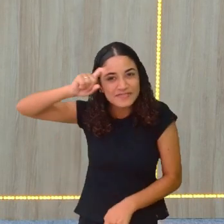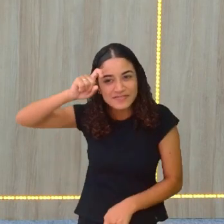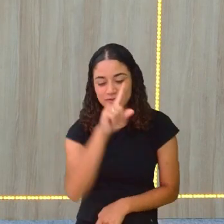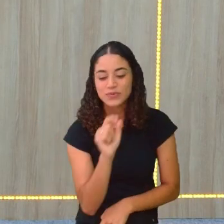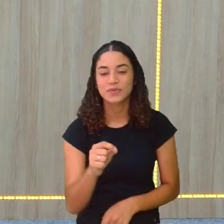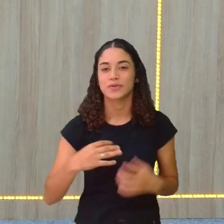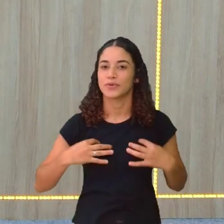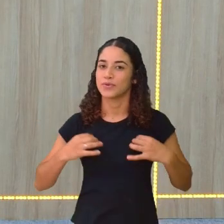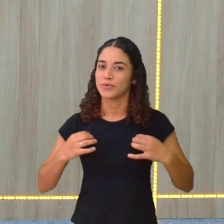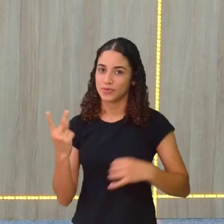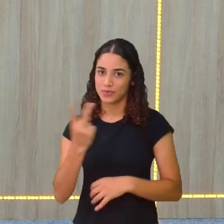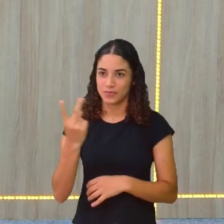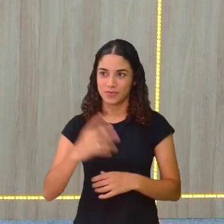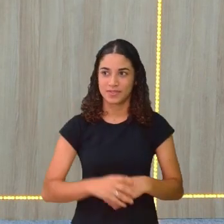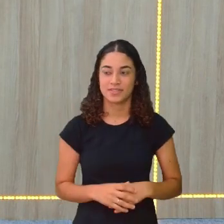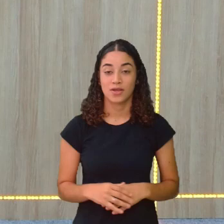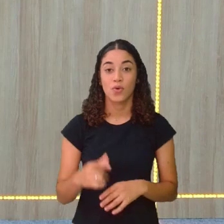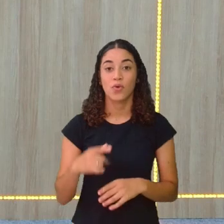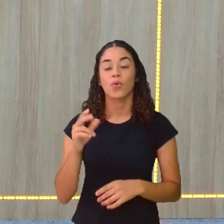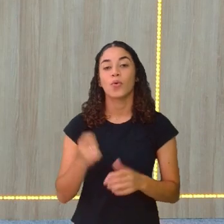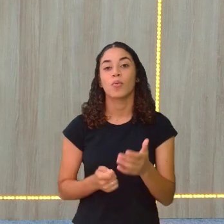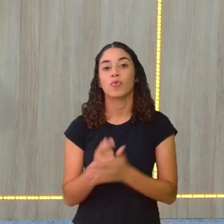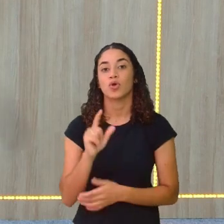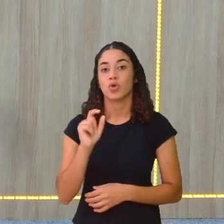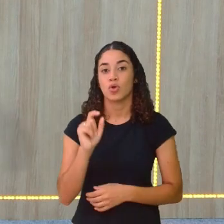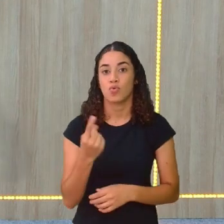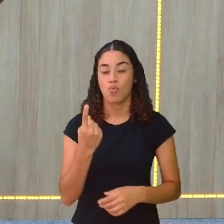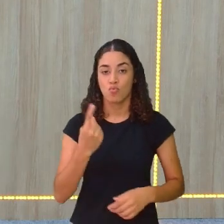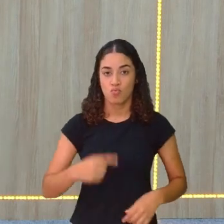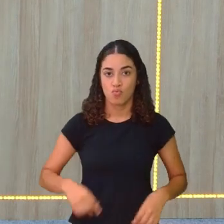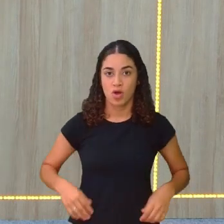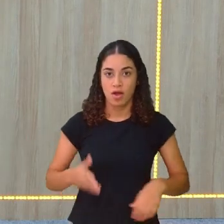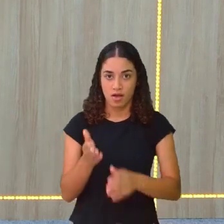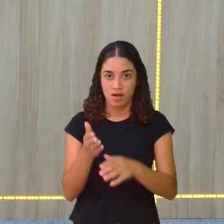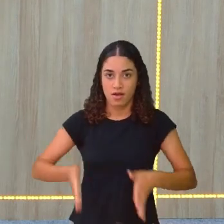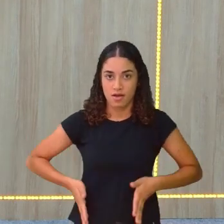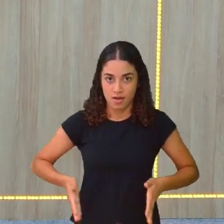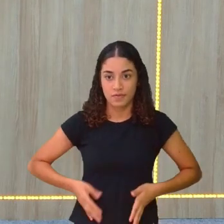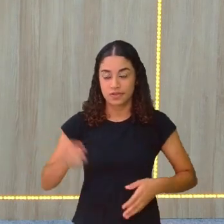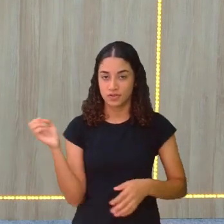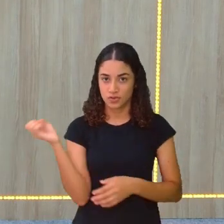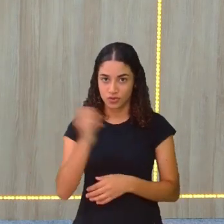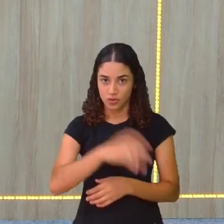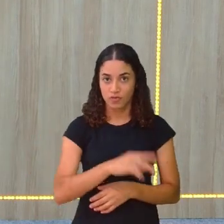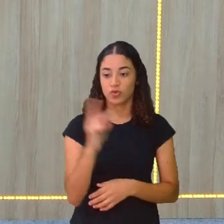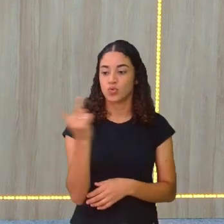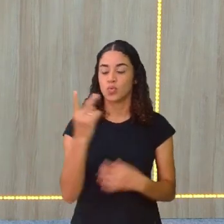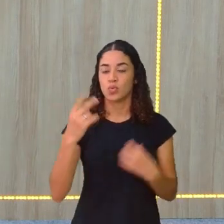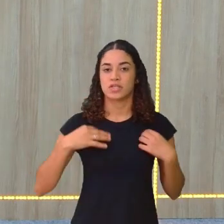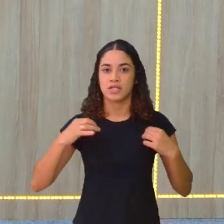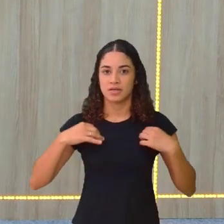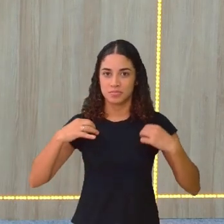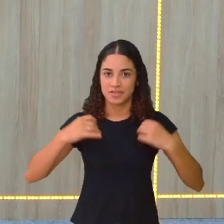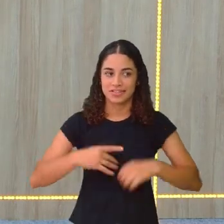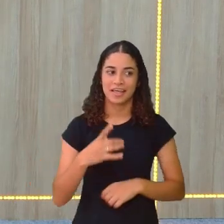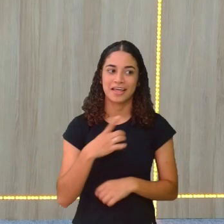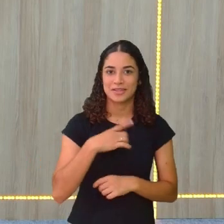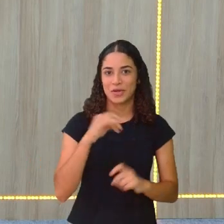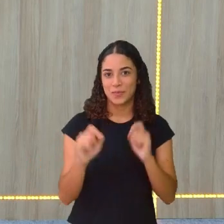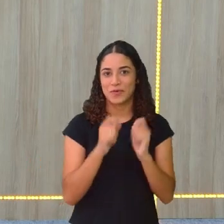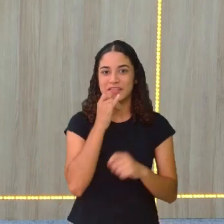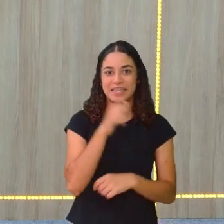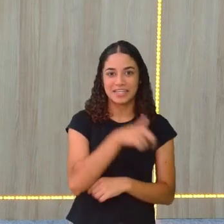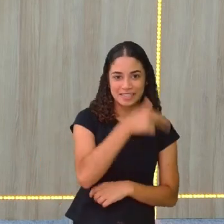uma calça nova e duas camisas. Uma eu ia usar no Natal e a outra eu ia usar no Réveillon, na transição, né, para o